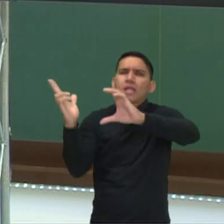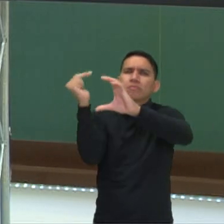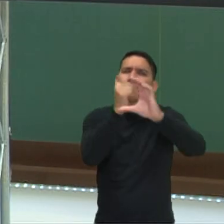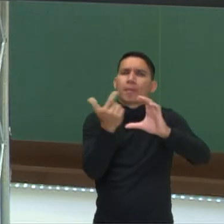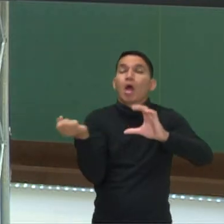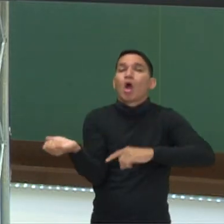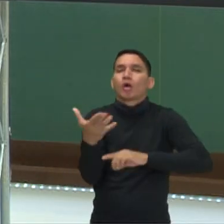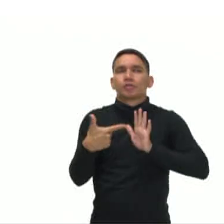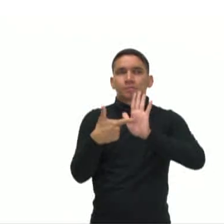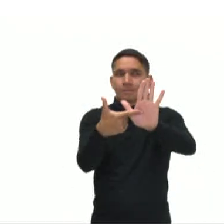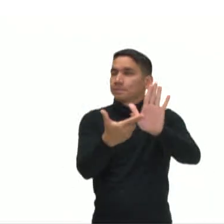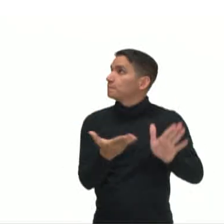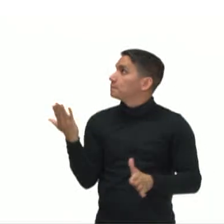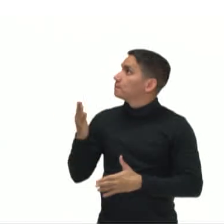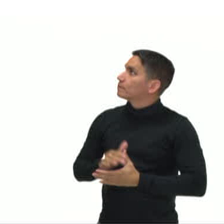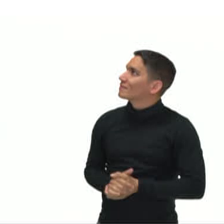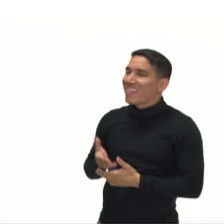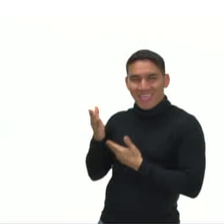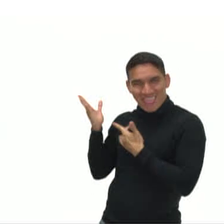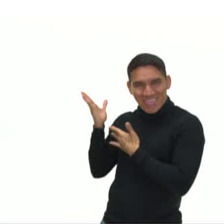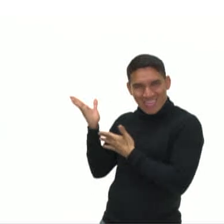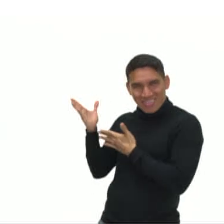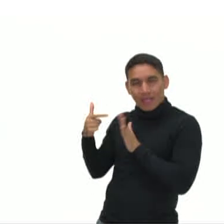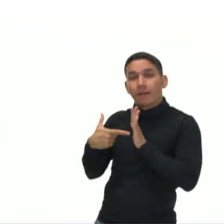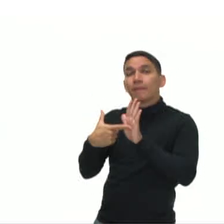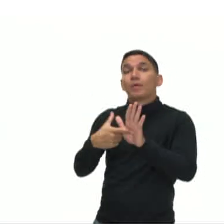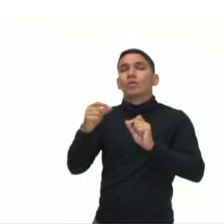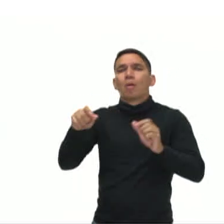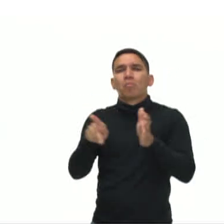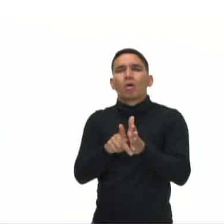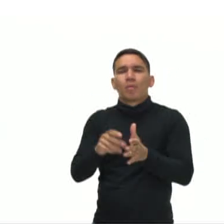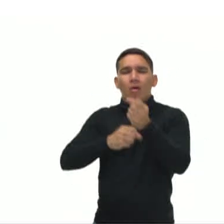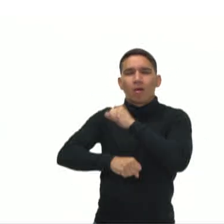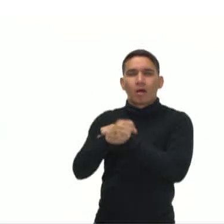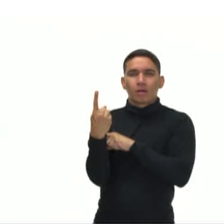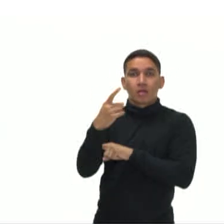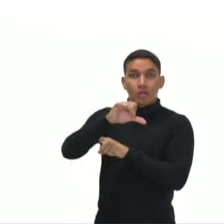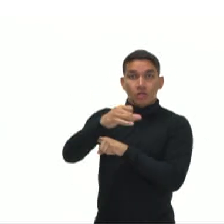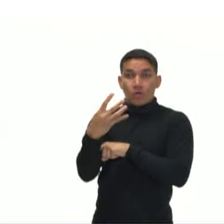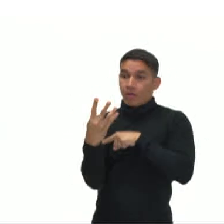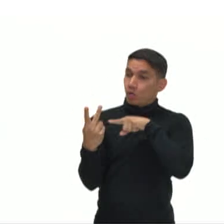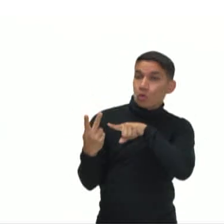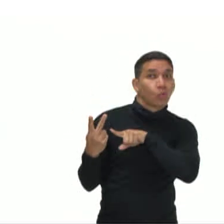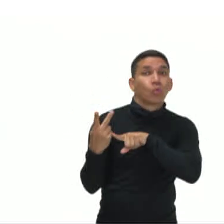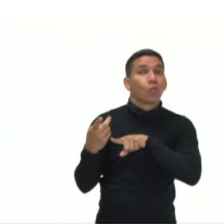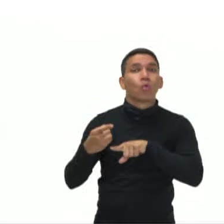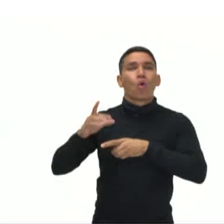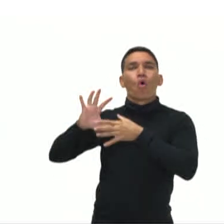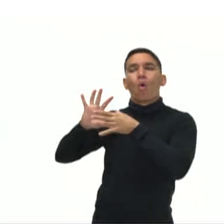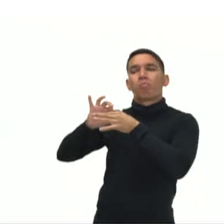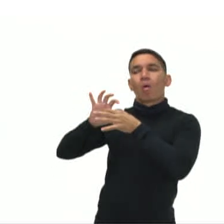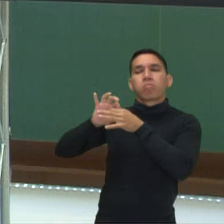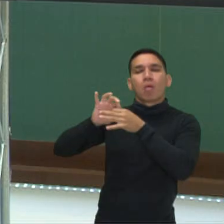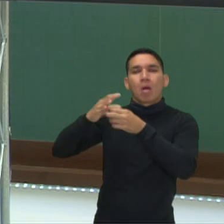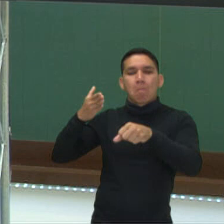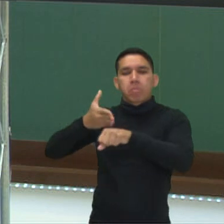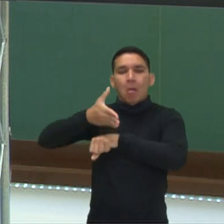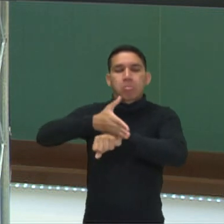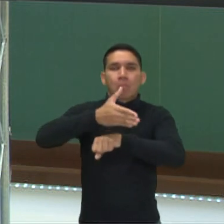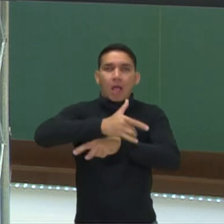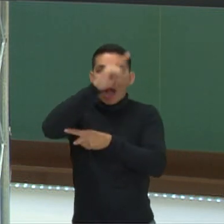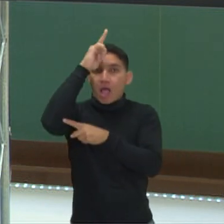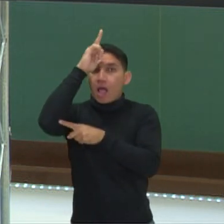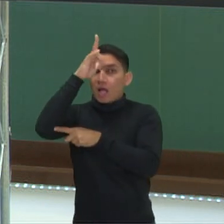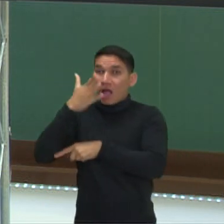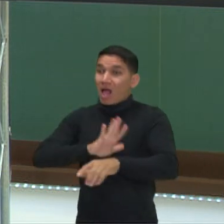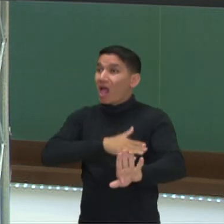uma para você. Essa charge acima, ela foi produzida em 1942, no contexto da invasão da Alemanha